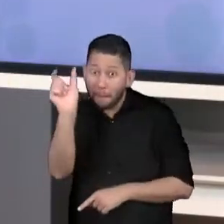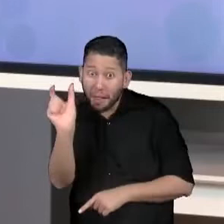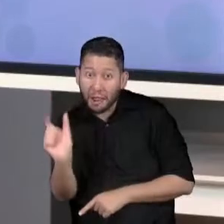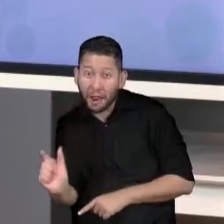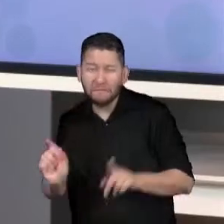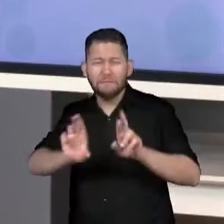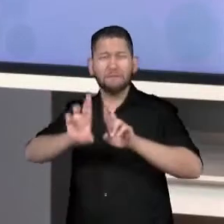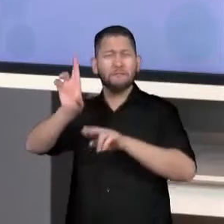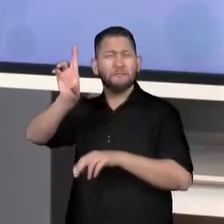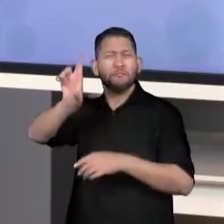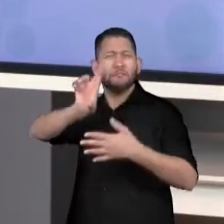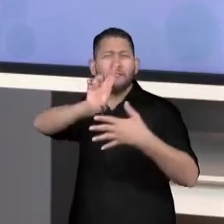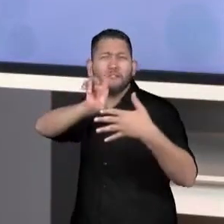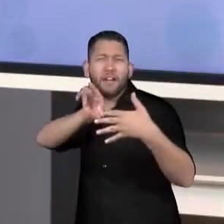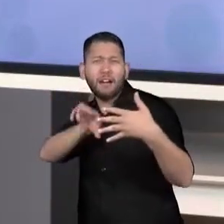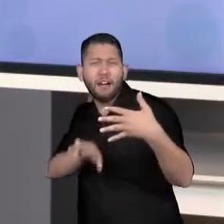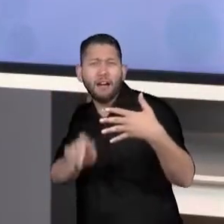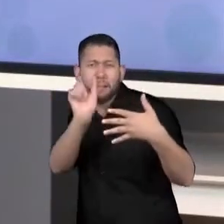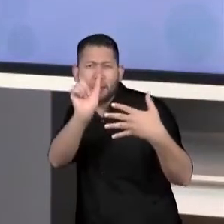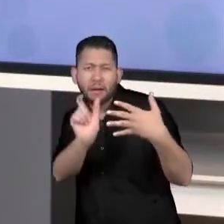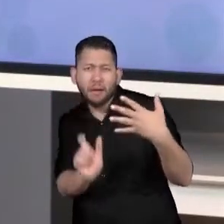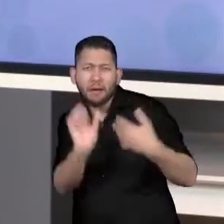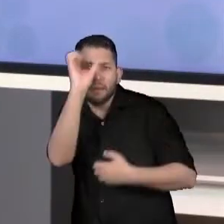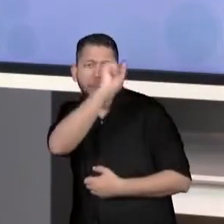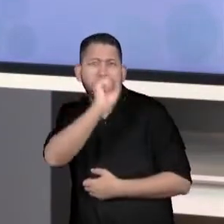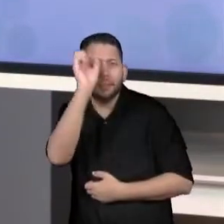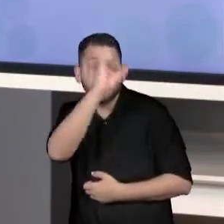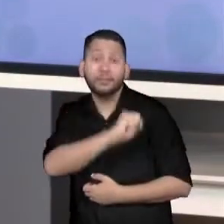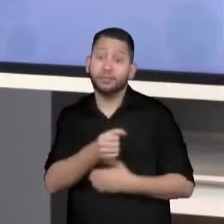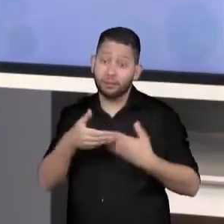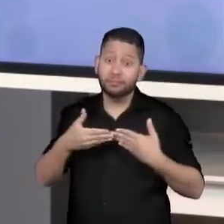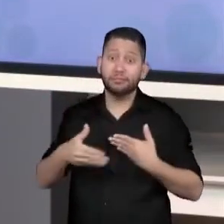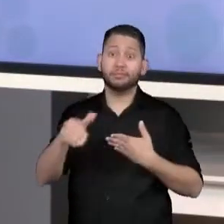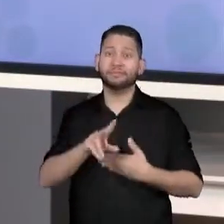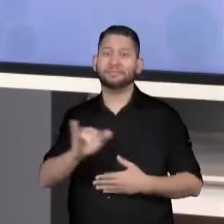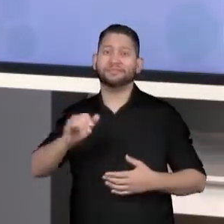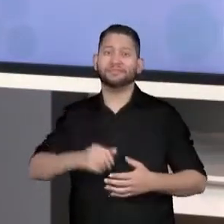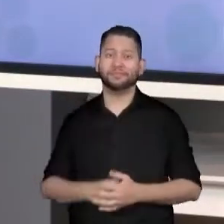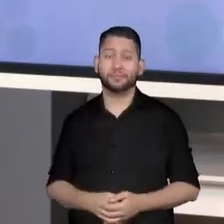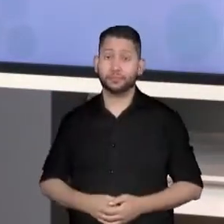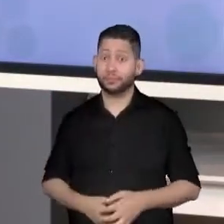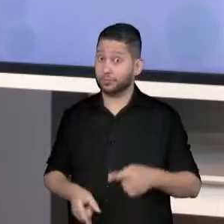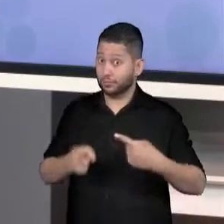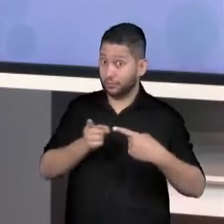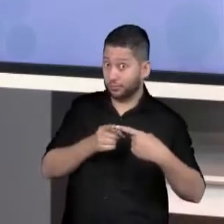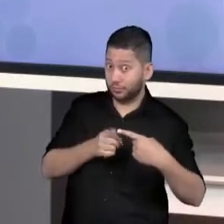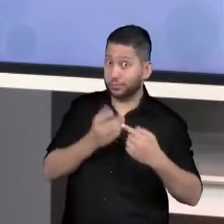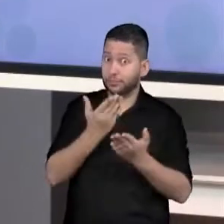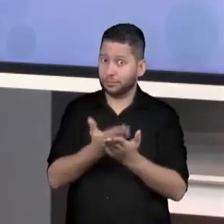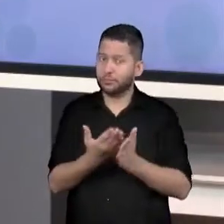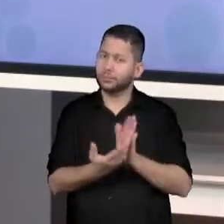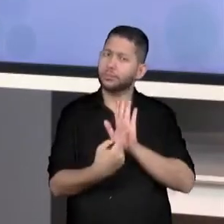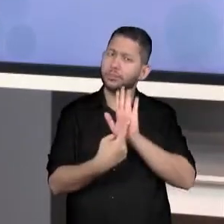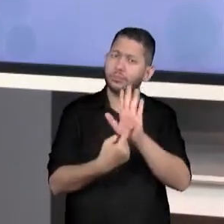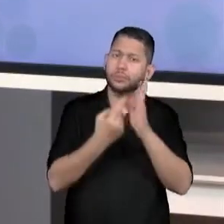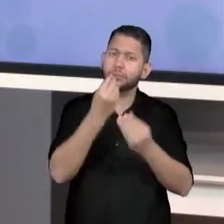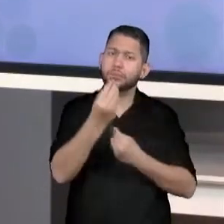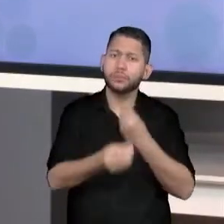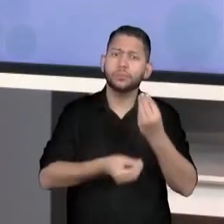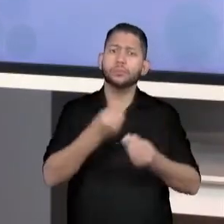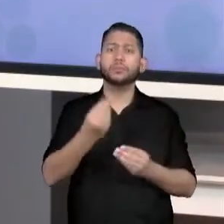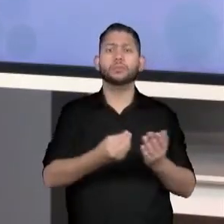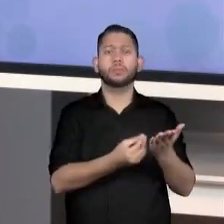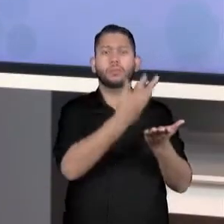aí que a gente vai aprender durante esse bimestre aqui, right? First class we talked about our repository. Na primeira aula falamos aí